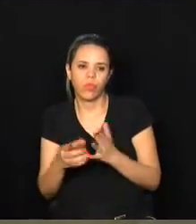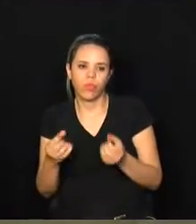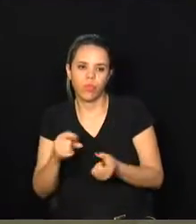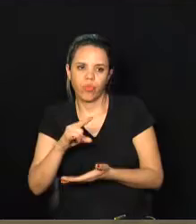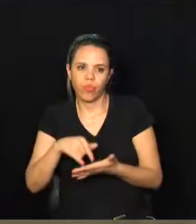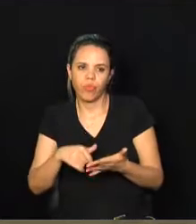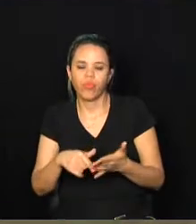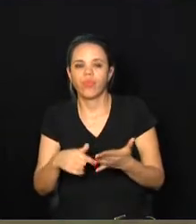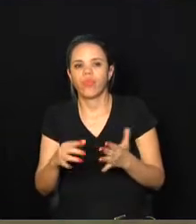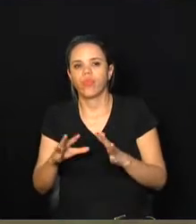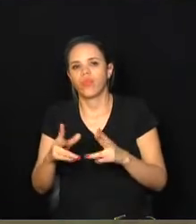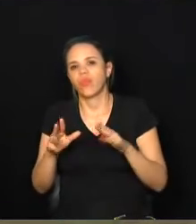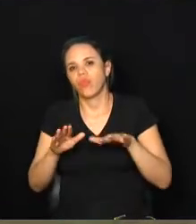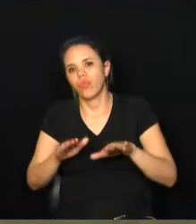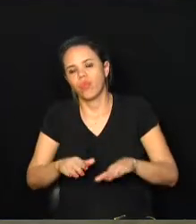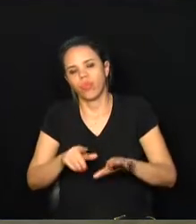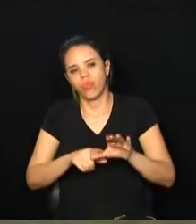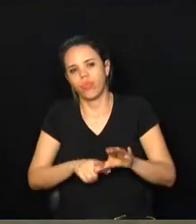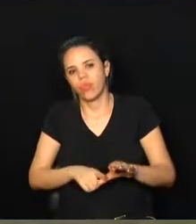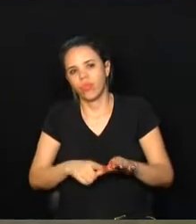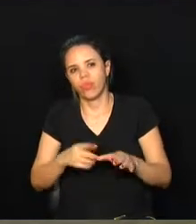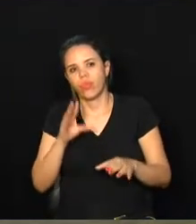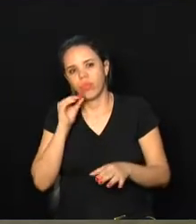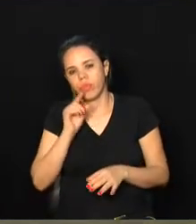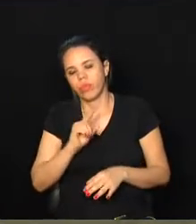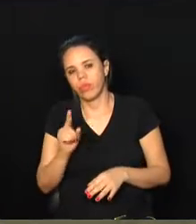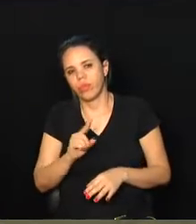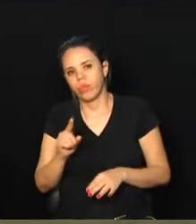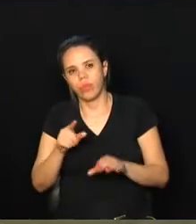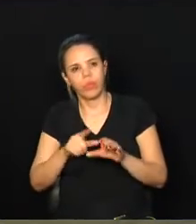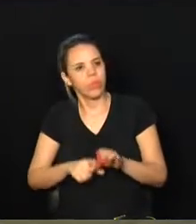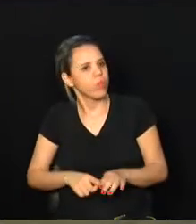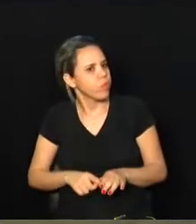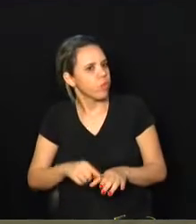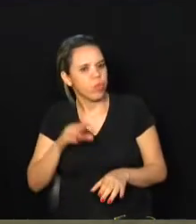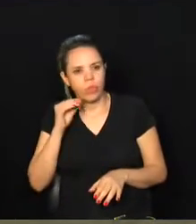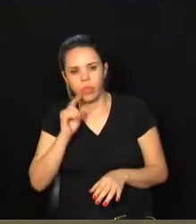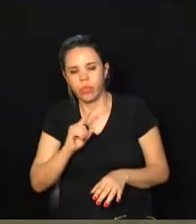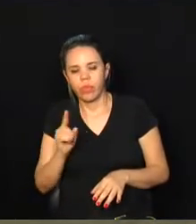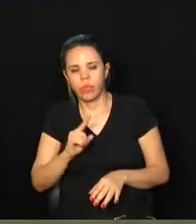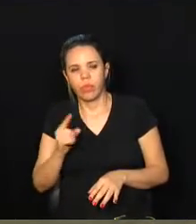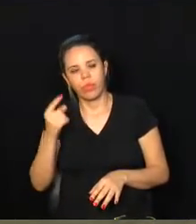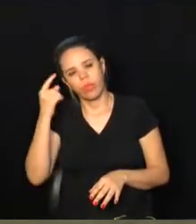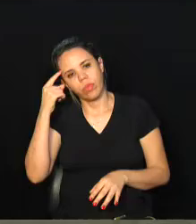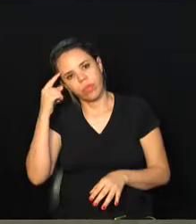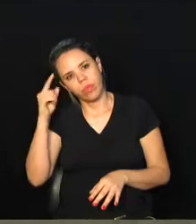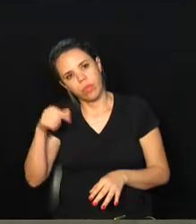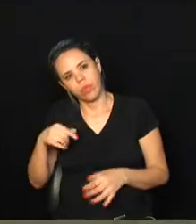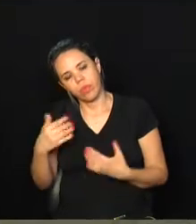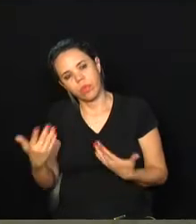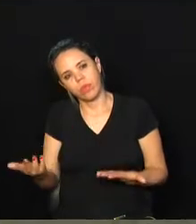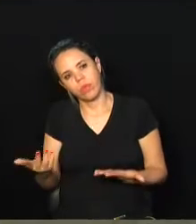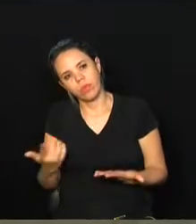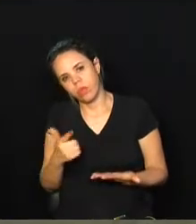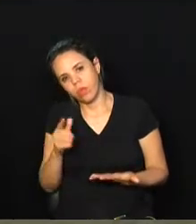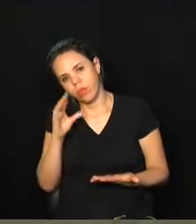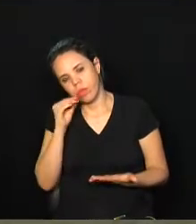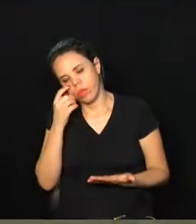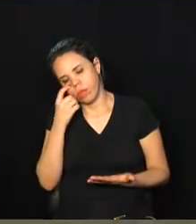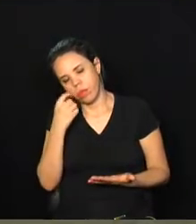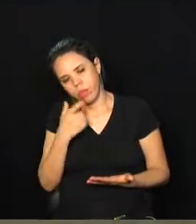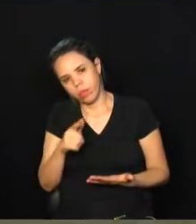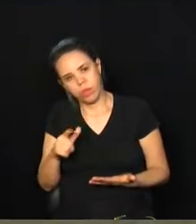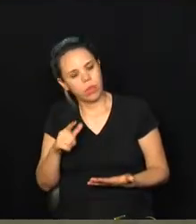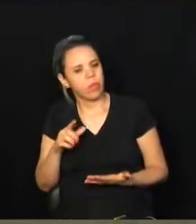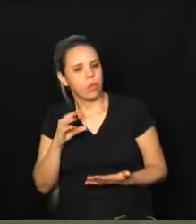isso não depende de funcionário, não depende de servidor. Essa é a minha tese. Sem servidor, não tem